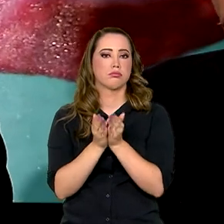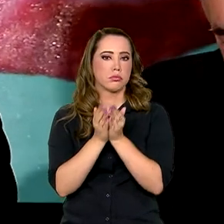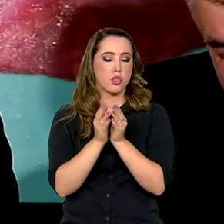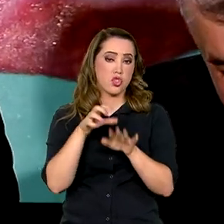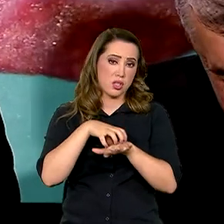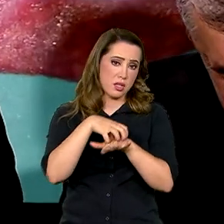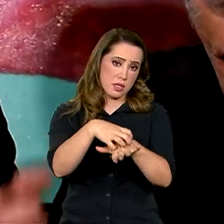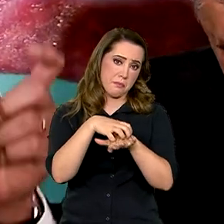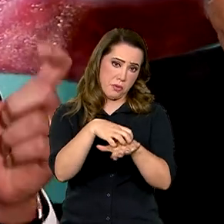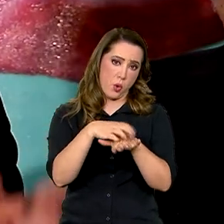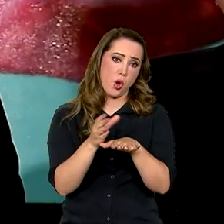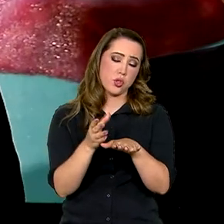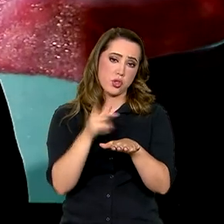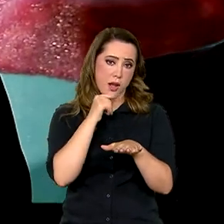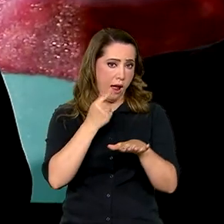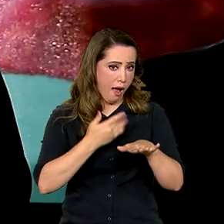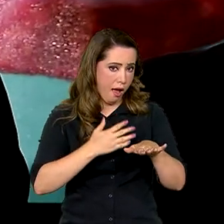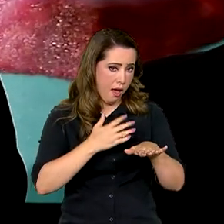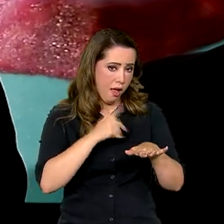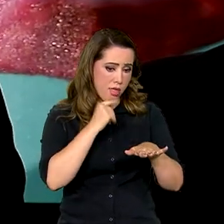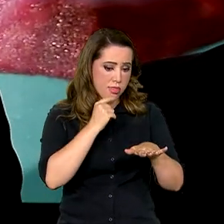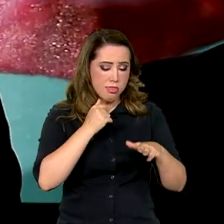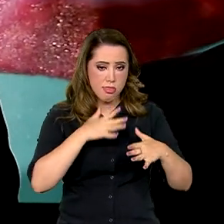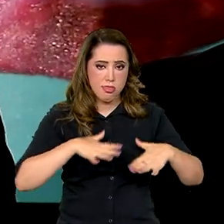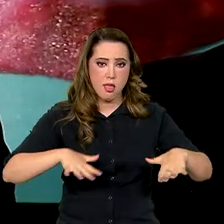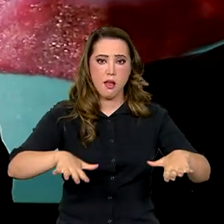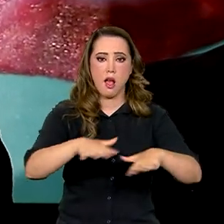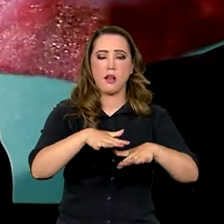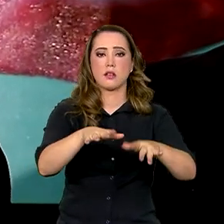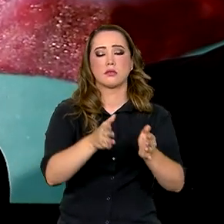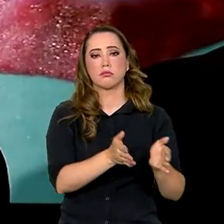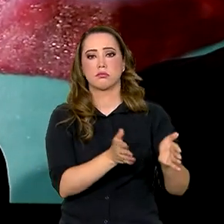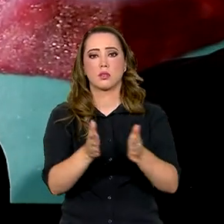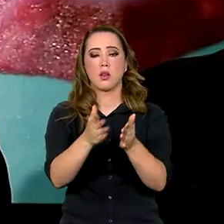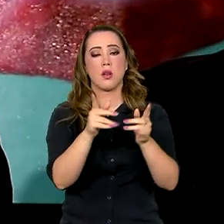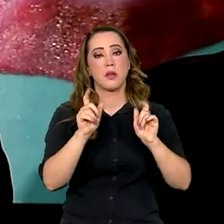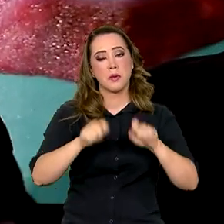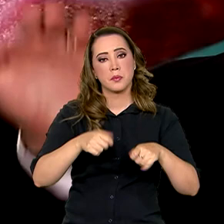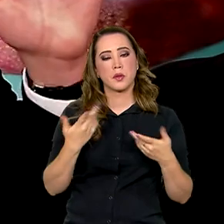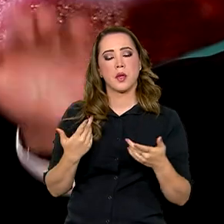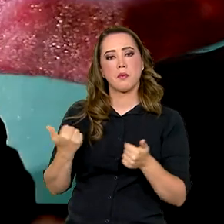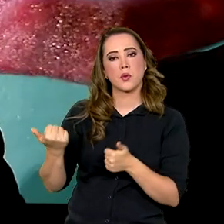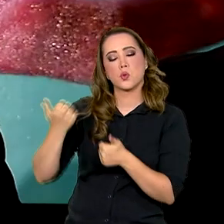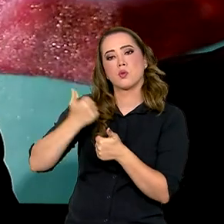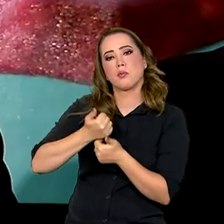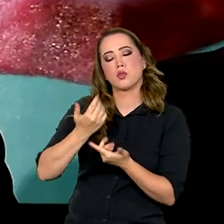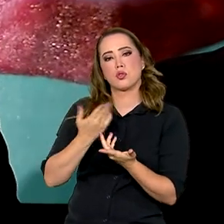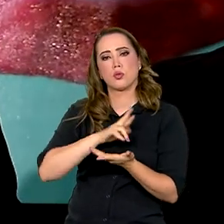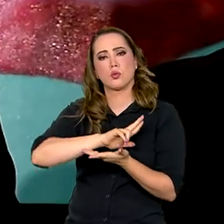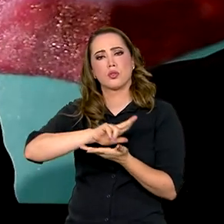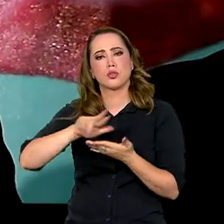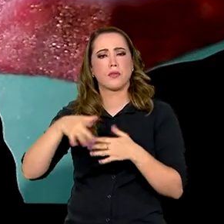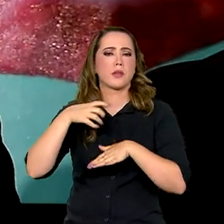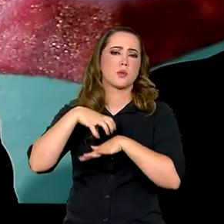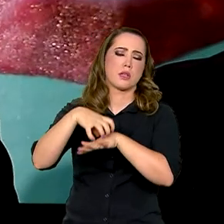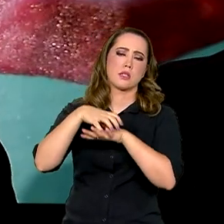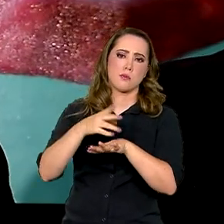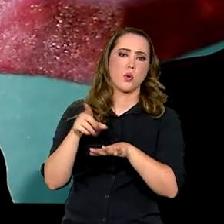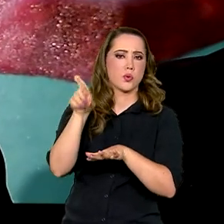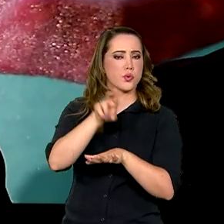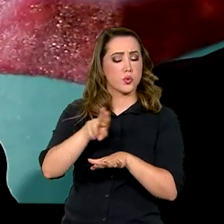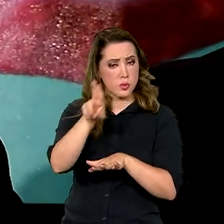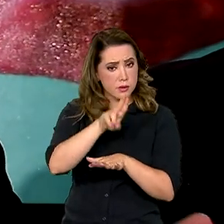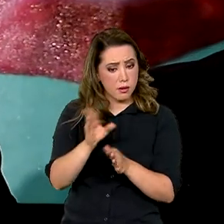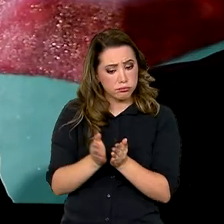25 barcatos embarcações significa quase 1.200 caminhões com a redução de custo e quase